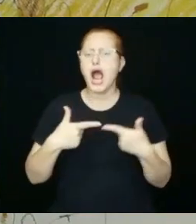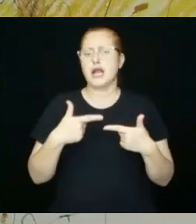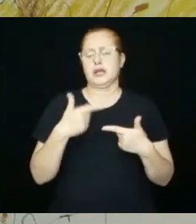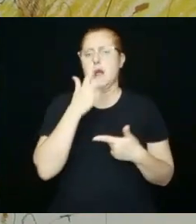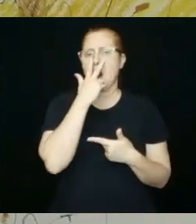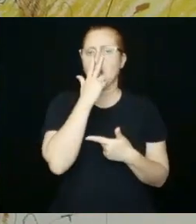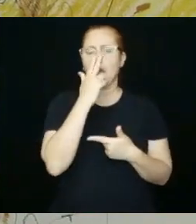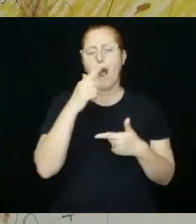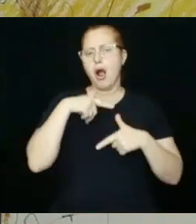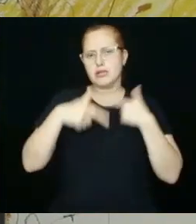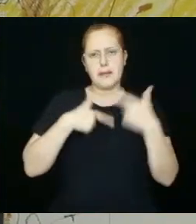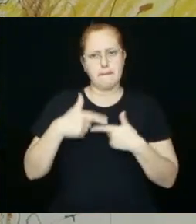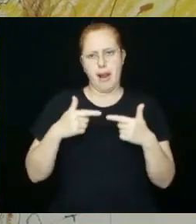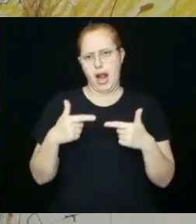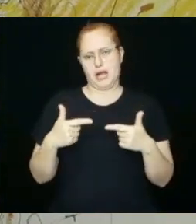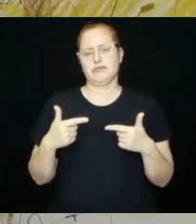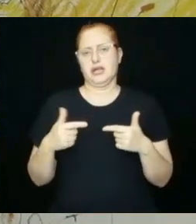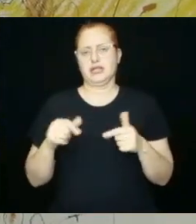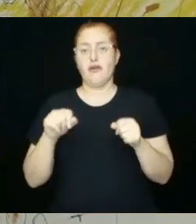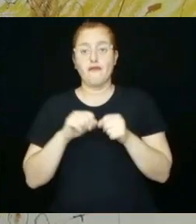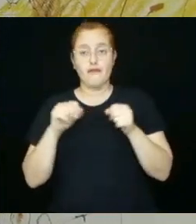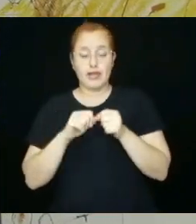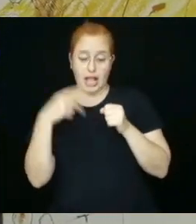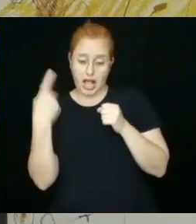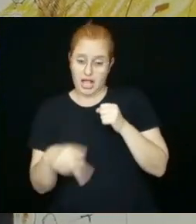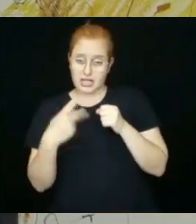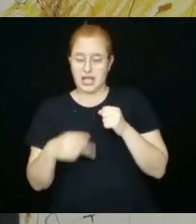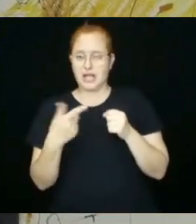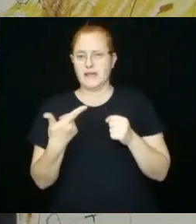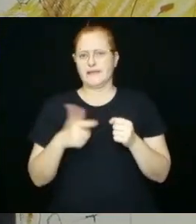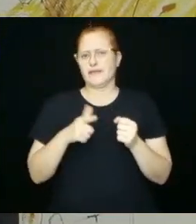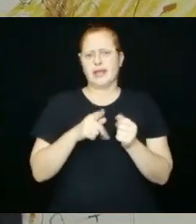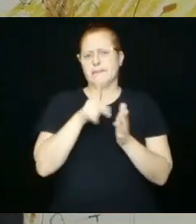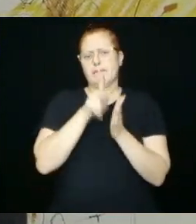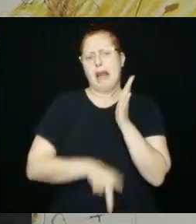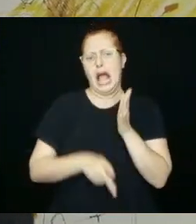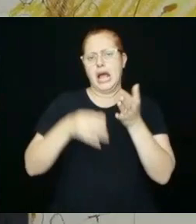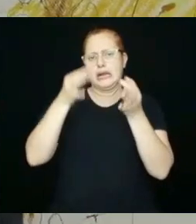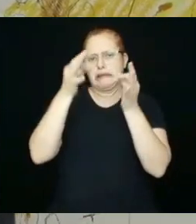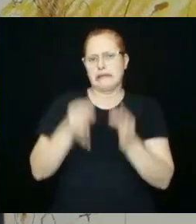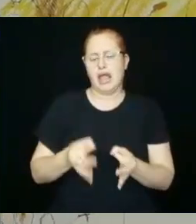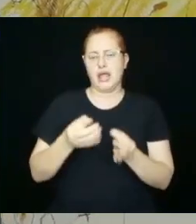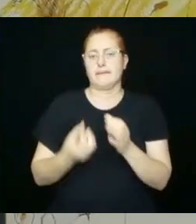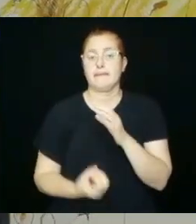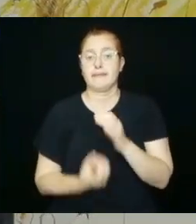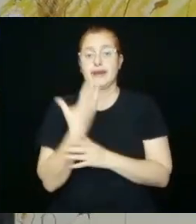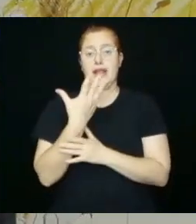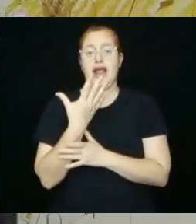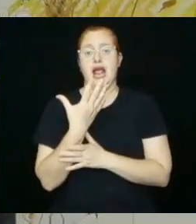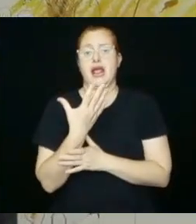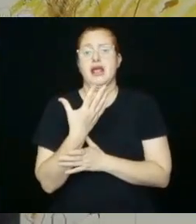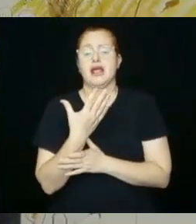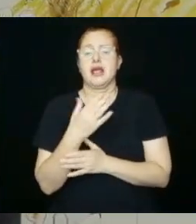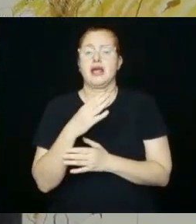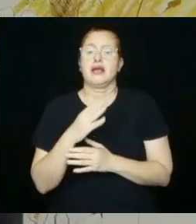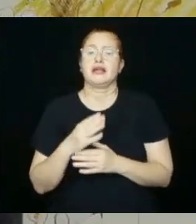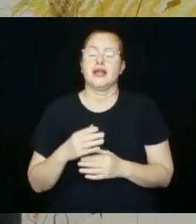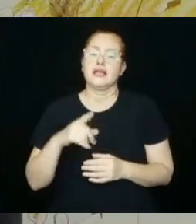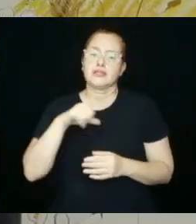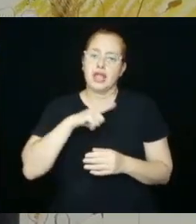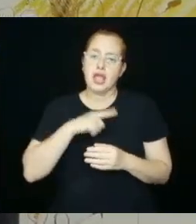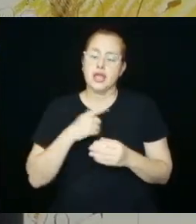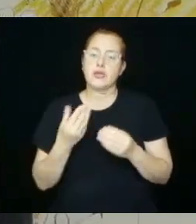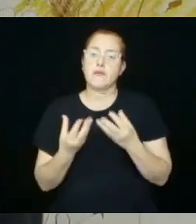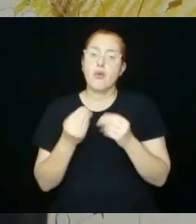estivesse em casa. Então eu vou ter ideias aqui, vou fazer aqui. Eu não tenho planos em casa assim para criar. O que em casa eu tenho